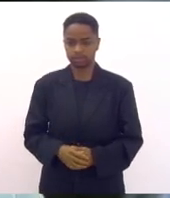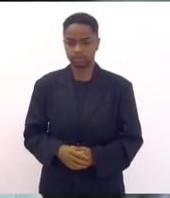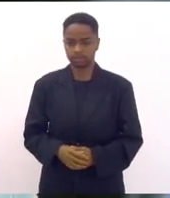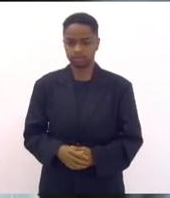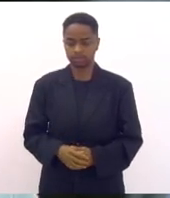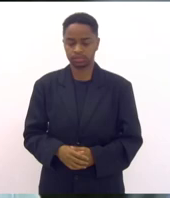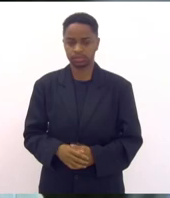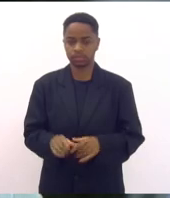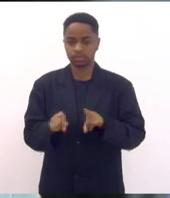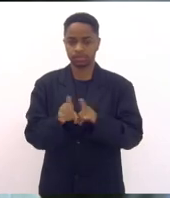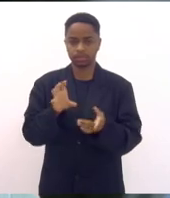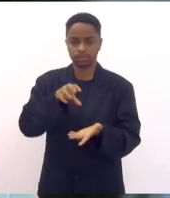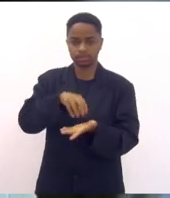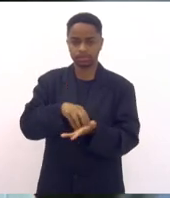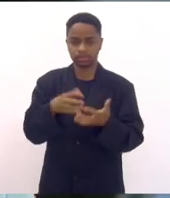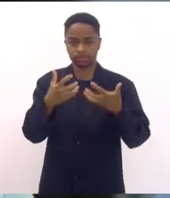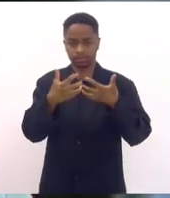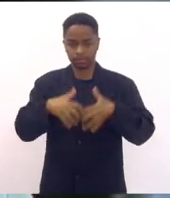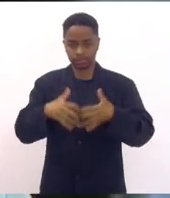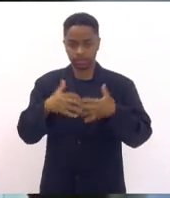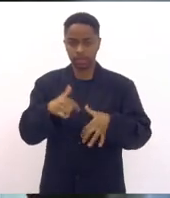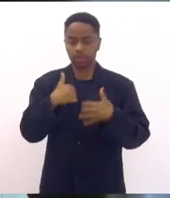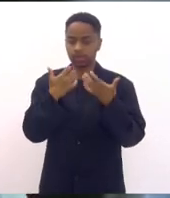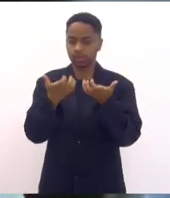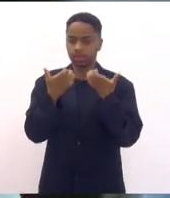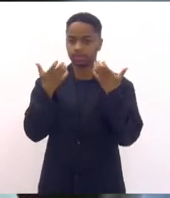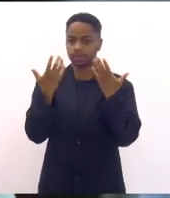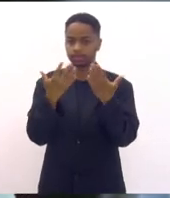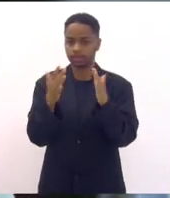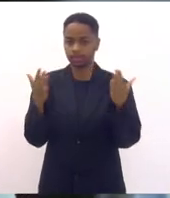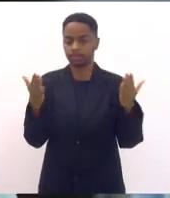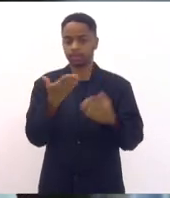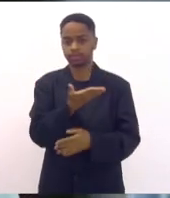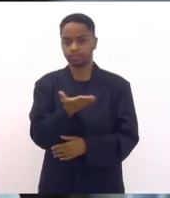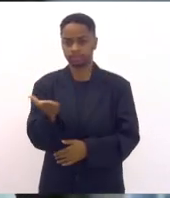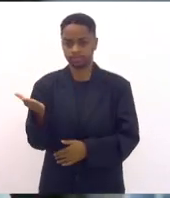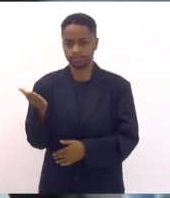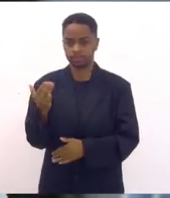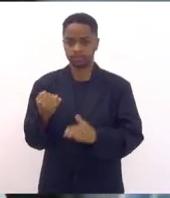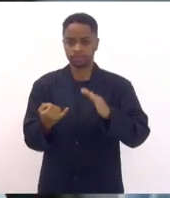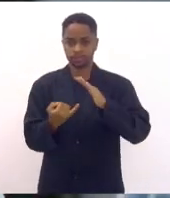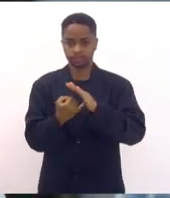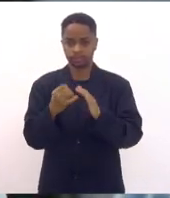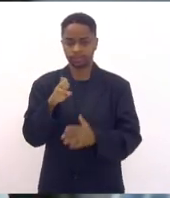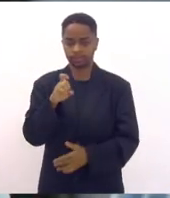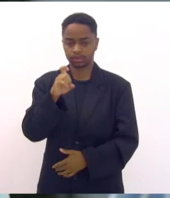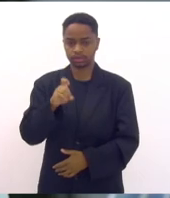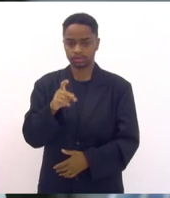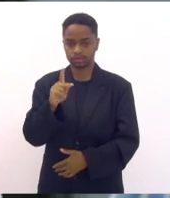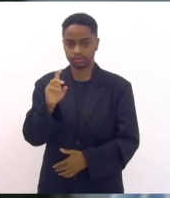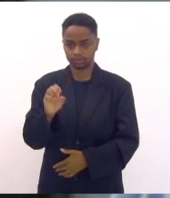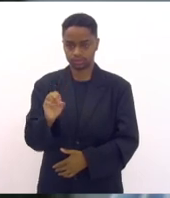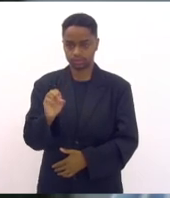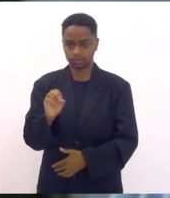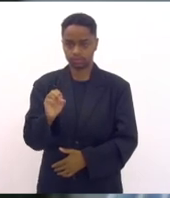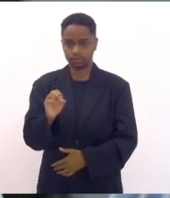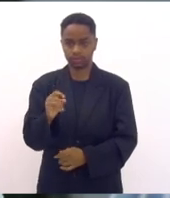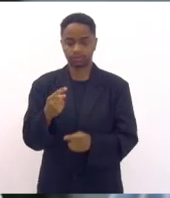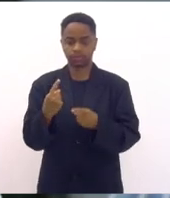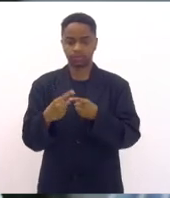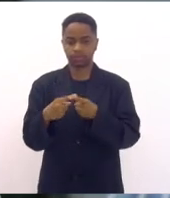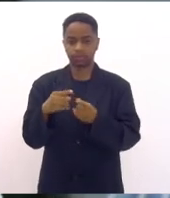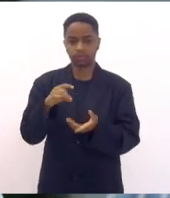em Petrópolis e quero parabenizar a Instituto Expo que é tão